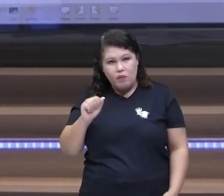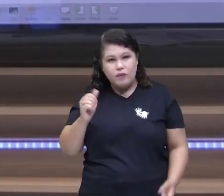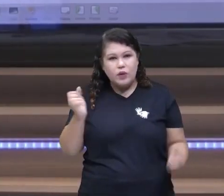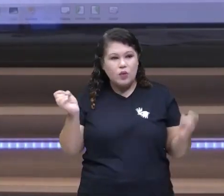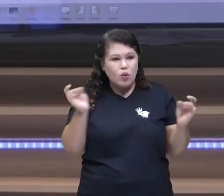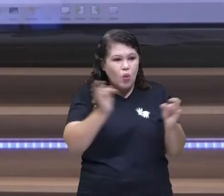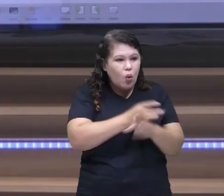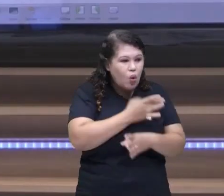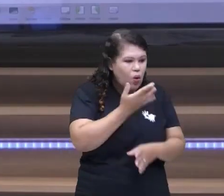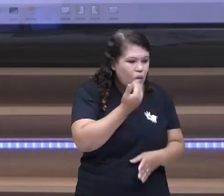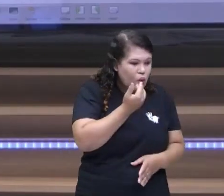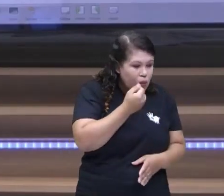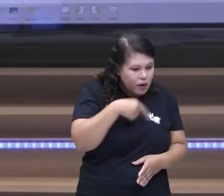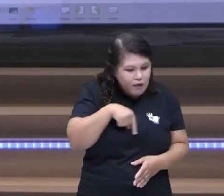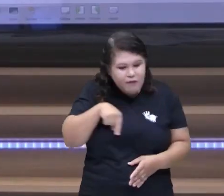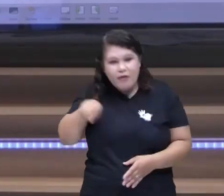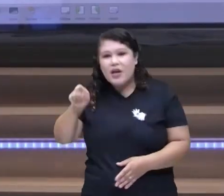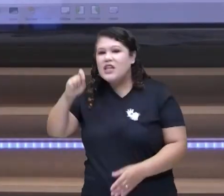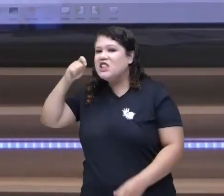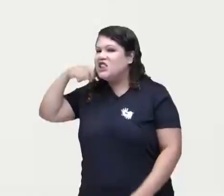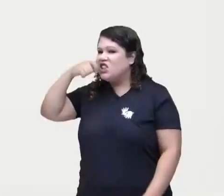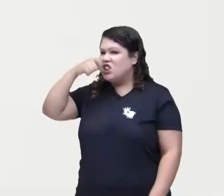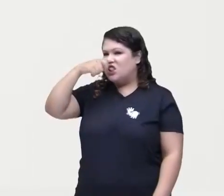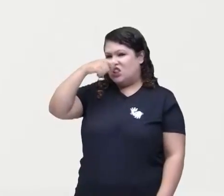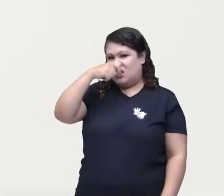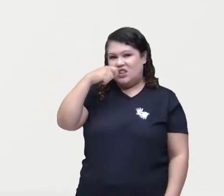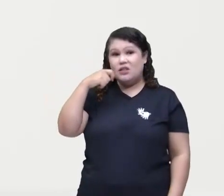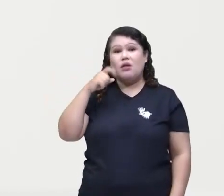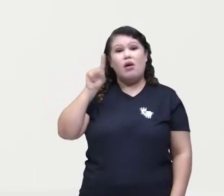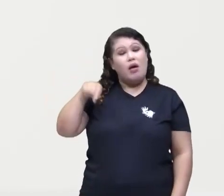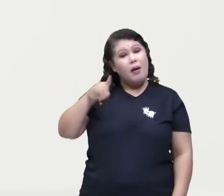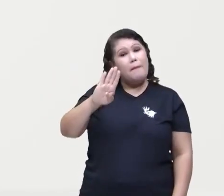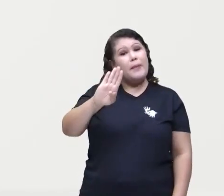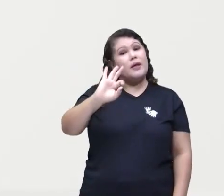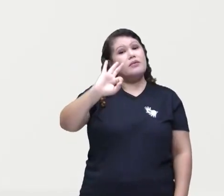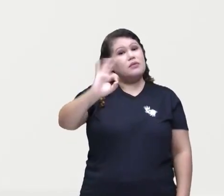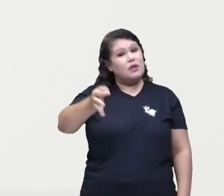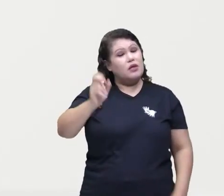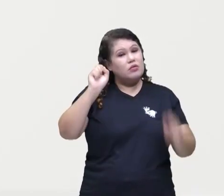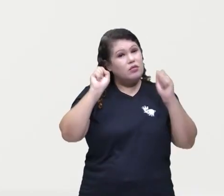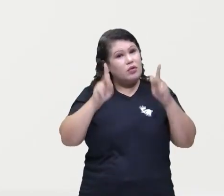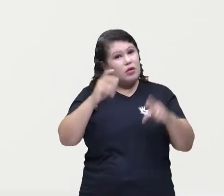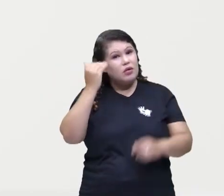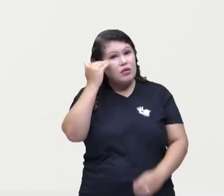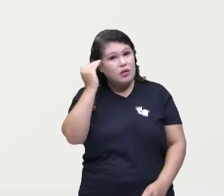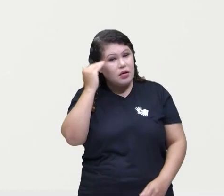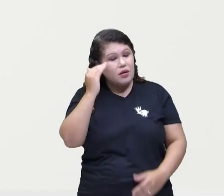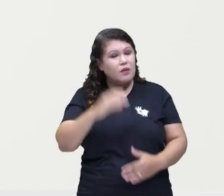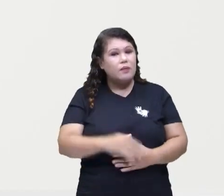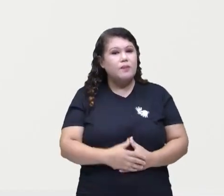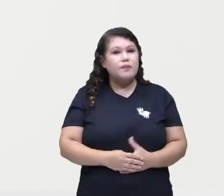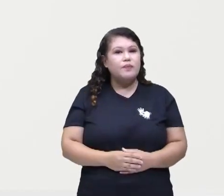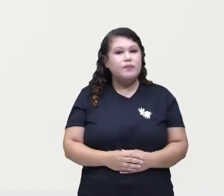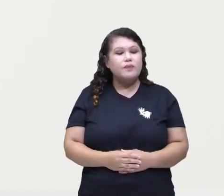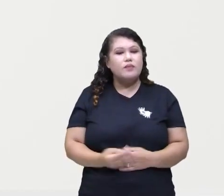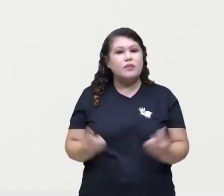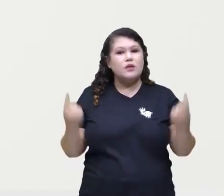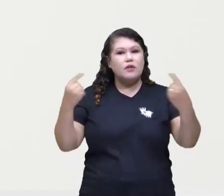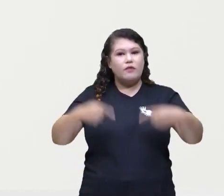vai escovar os dentes, que é a alternativa B. Entenderam? Vamos para o nosso próximo